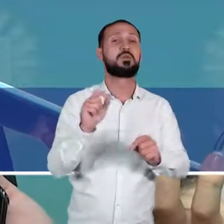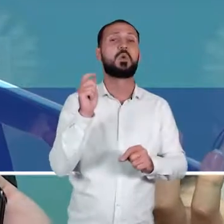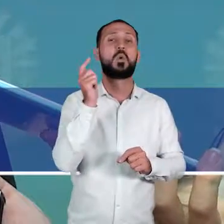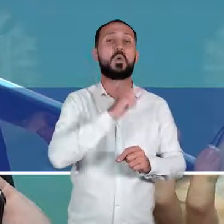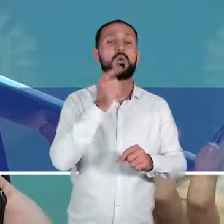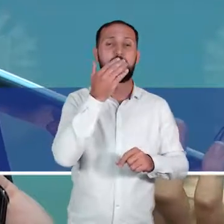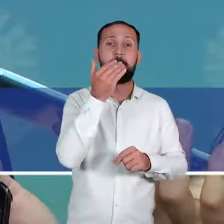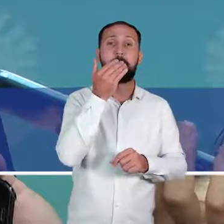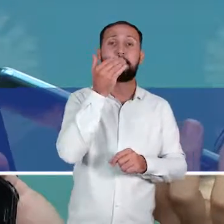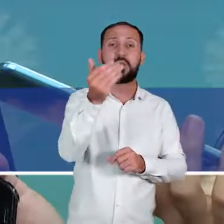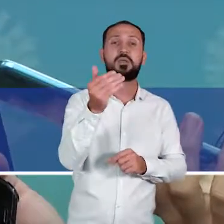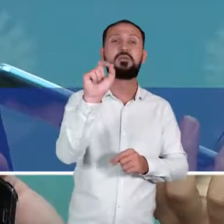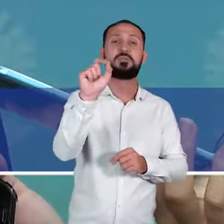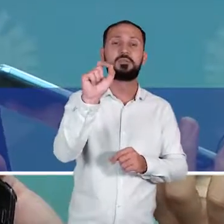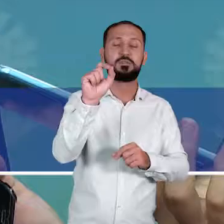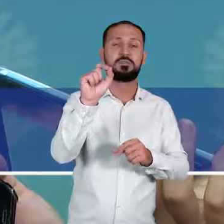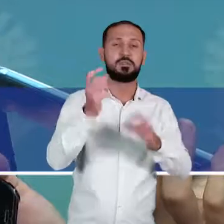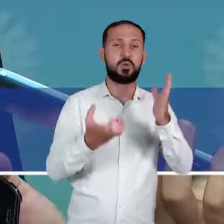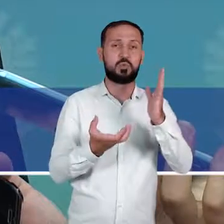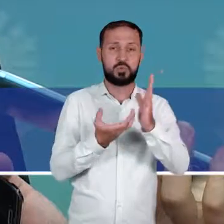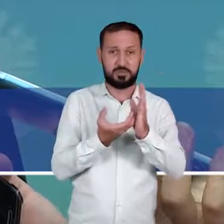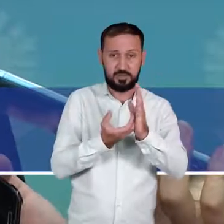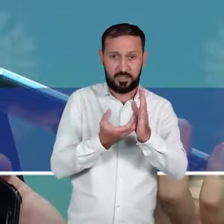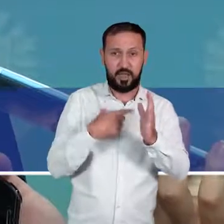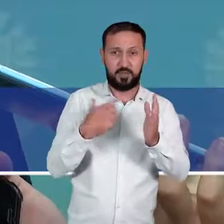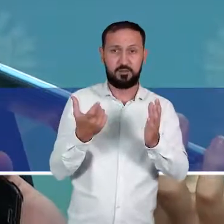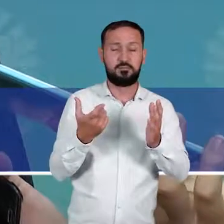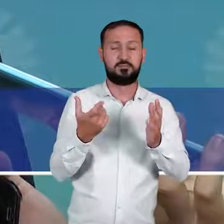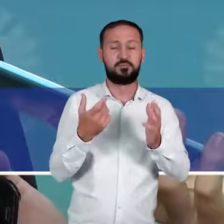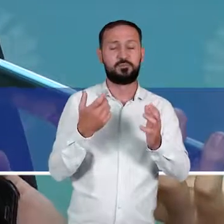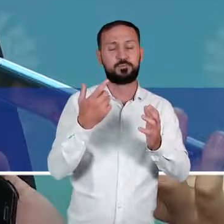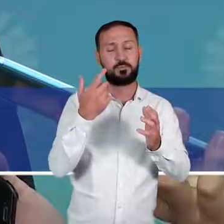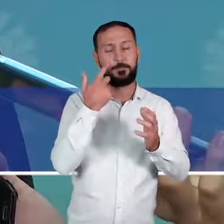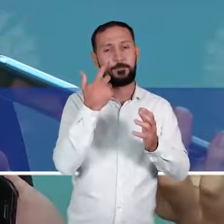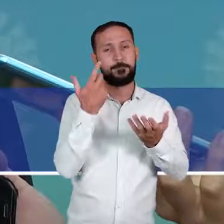pudesse pedir ao Senado Federal, e aí nós temos